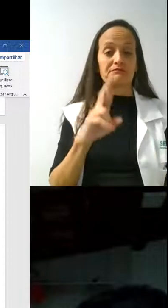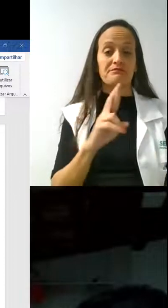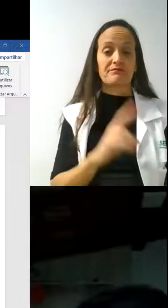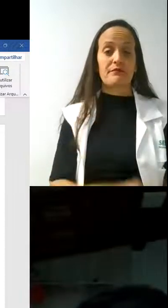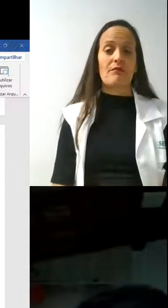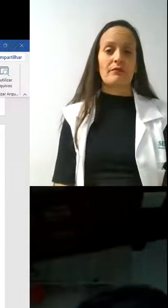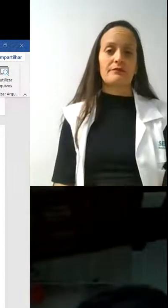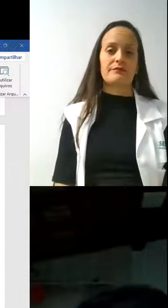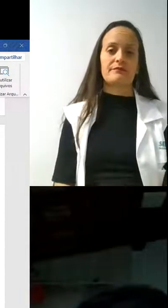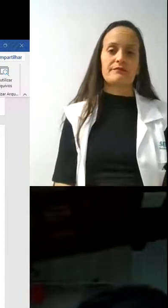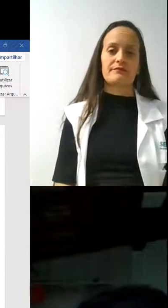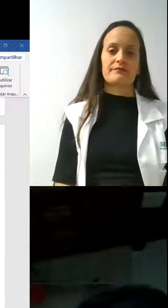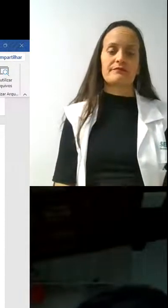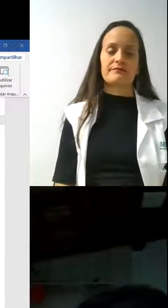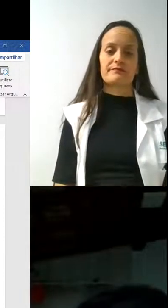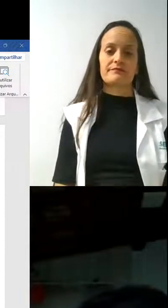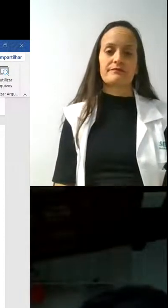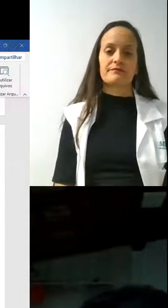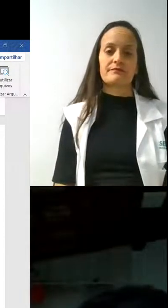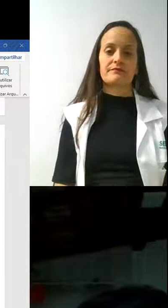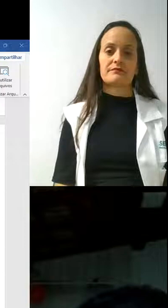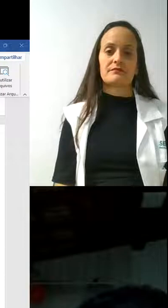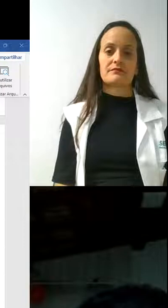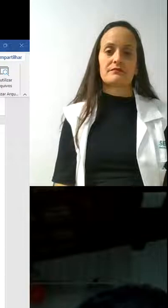0,21 dividido por 1.000.